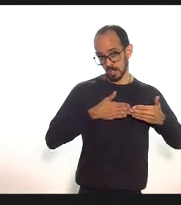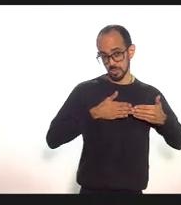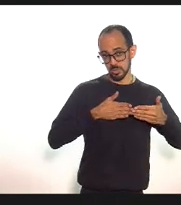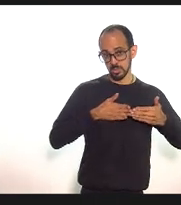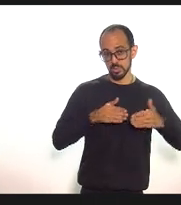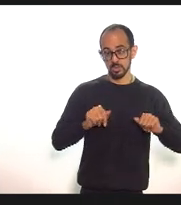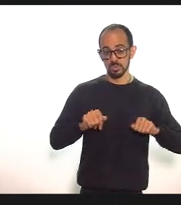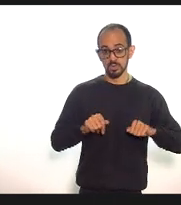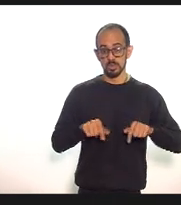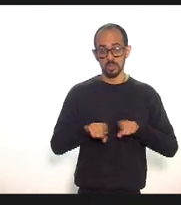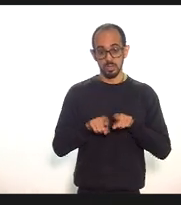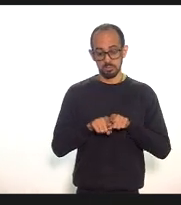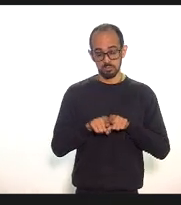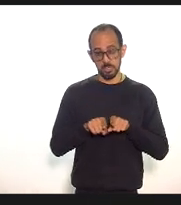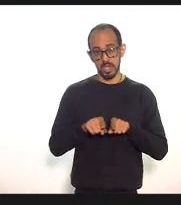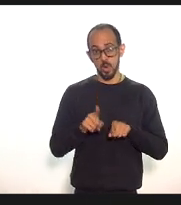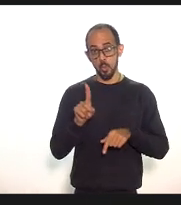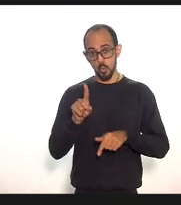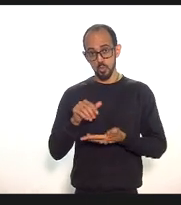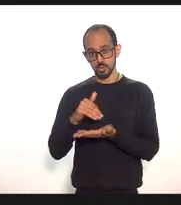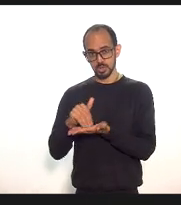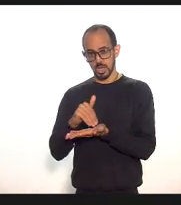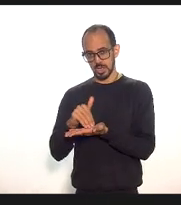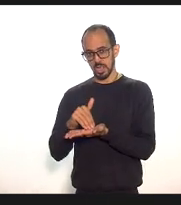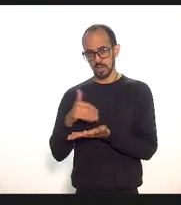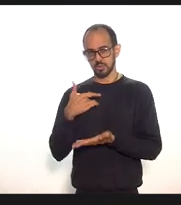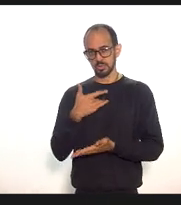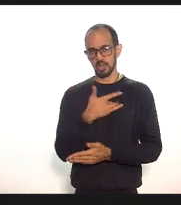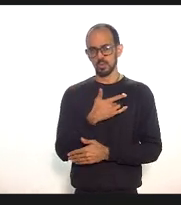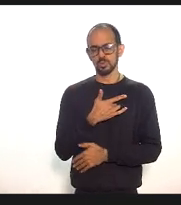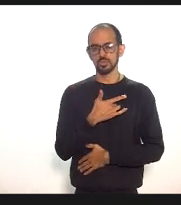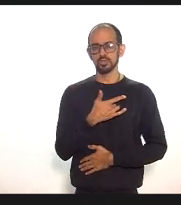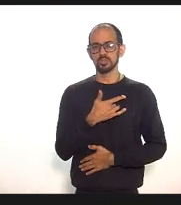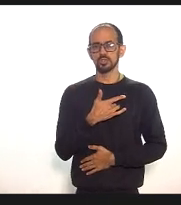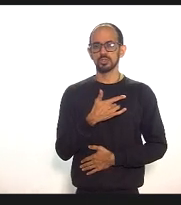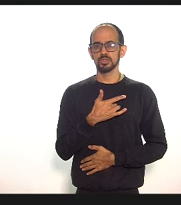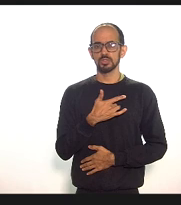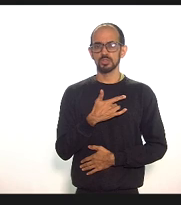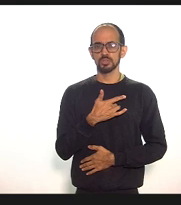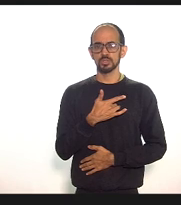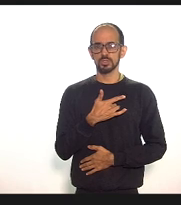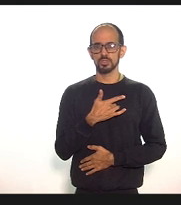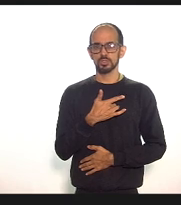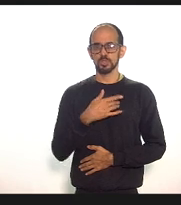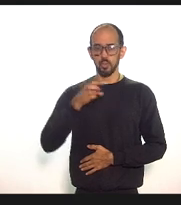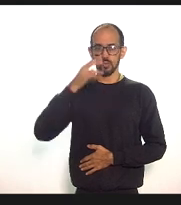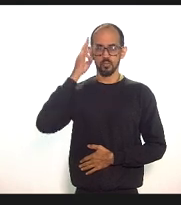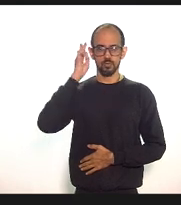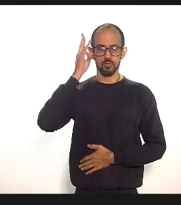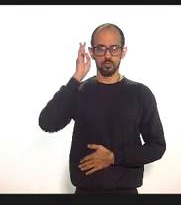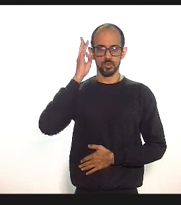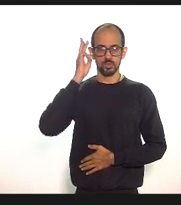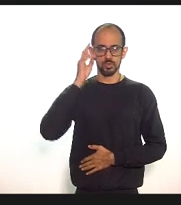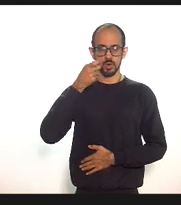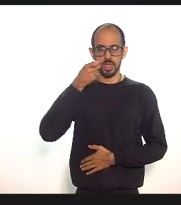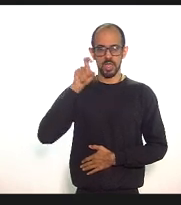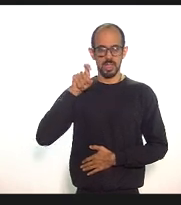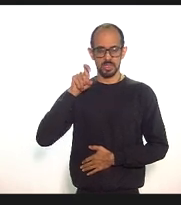dos secretários, né, de saúde do governador Witzel, do ex-governador